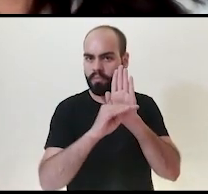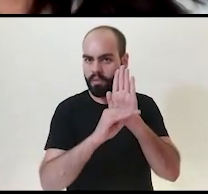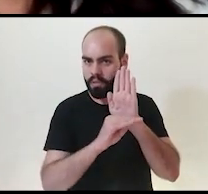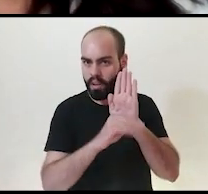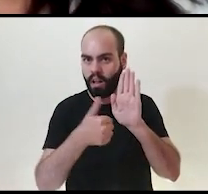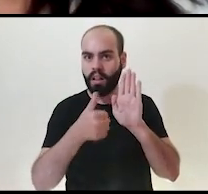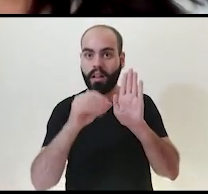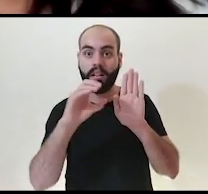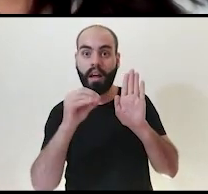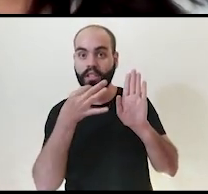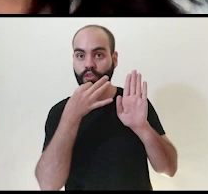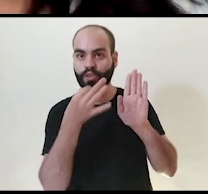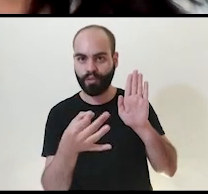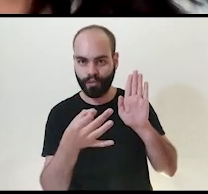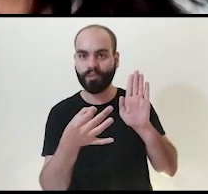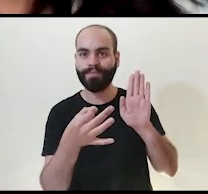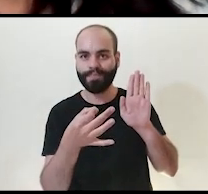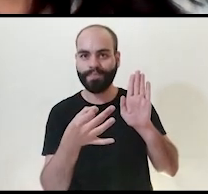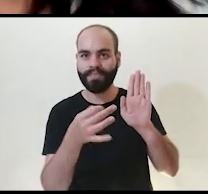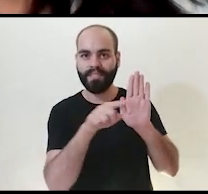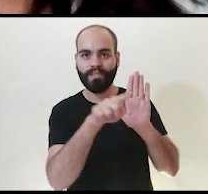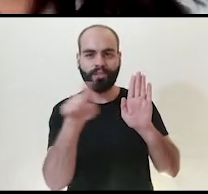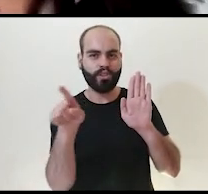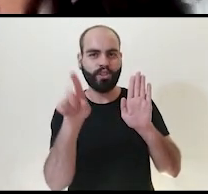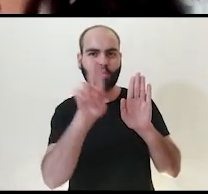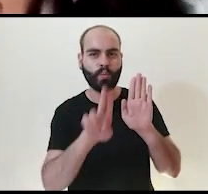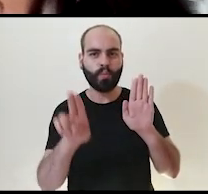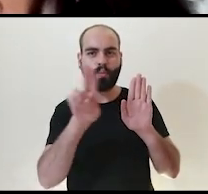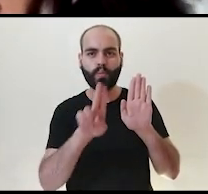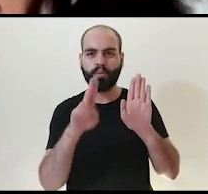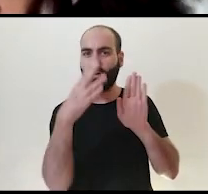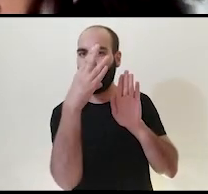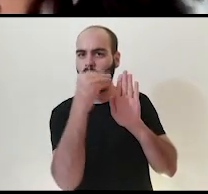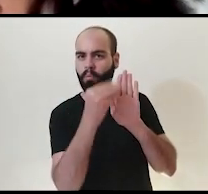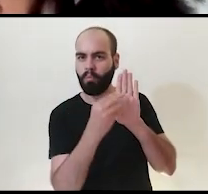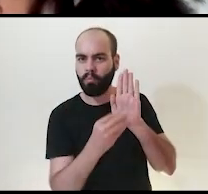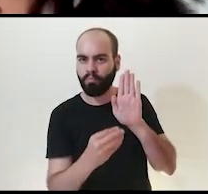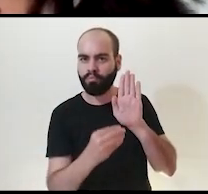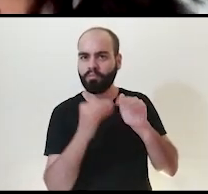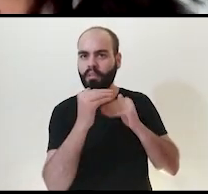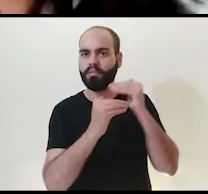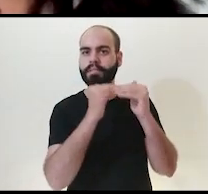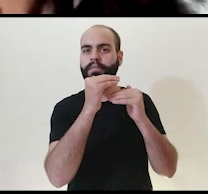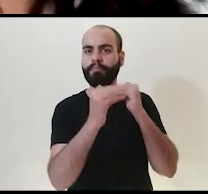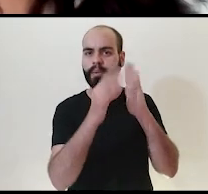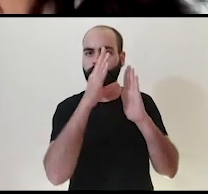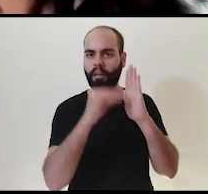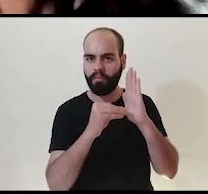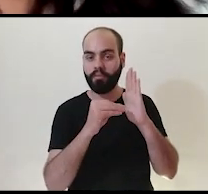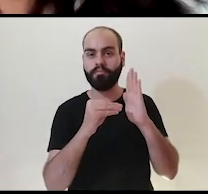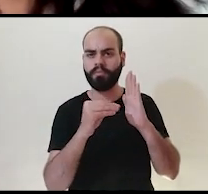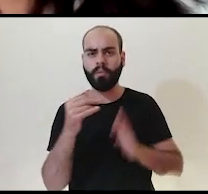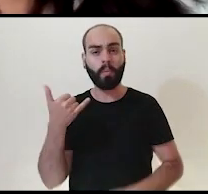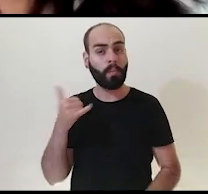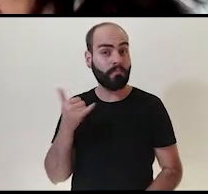para poder otimizar aí a captação das imagens, o desenvolvimento dessas fotos aí. Com o